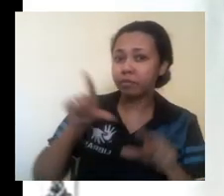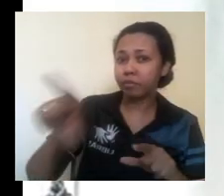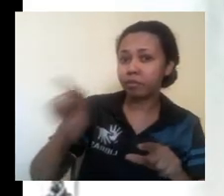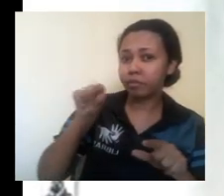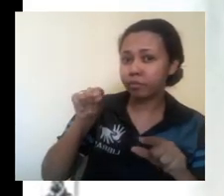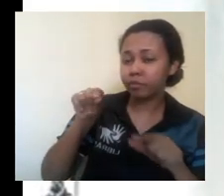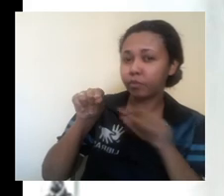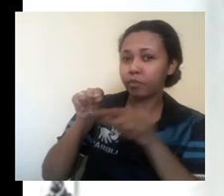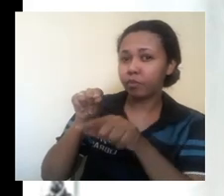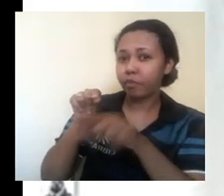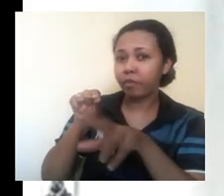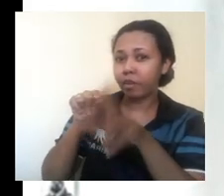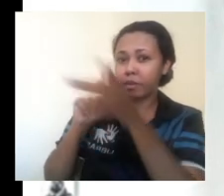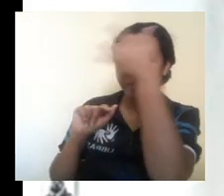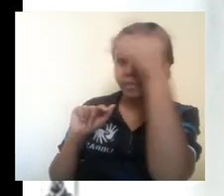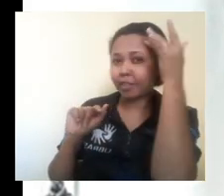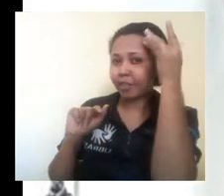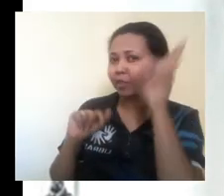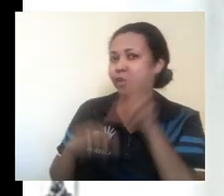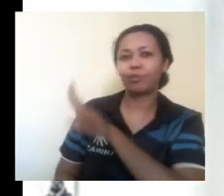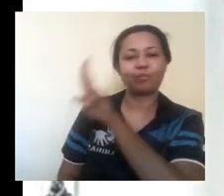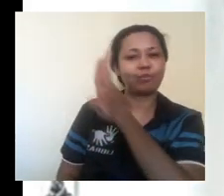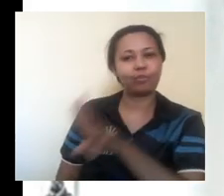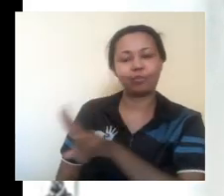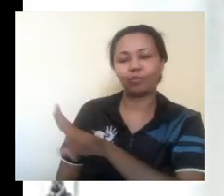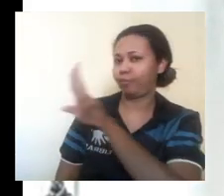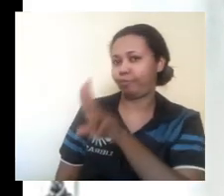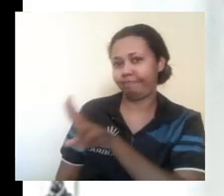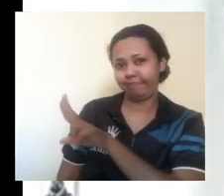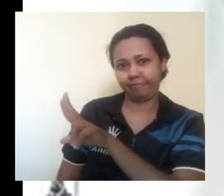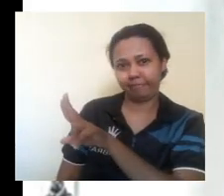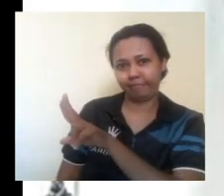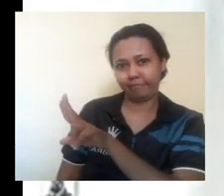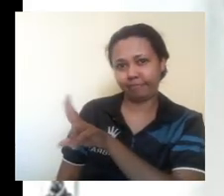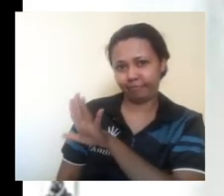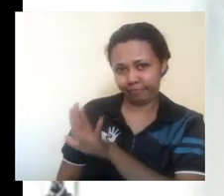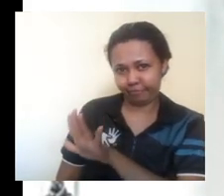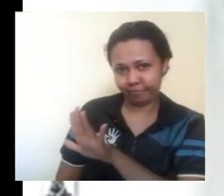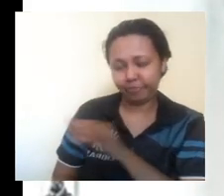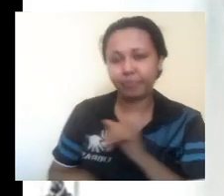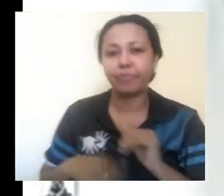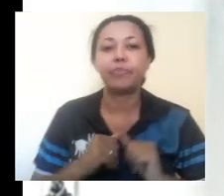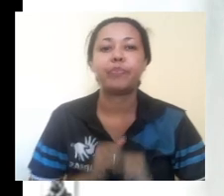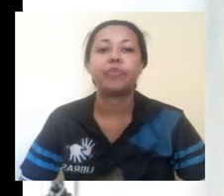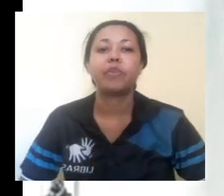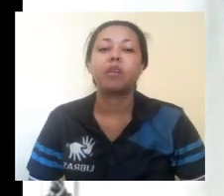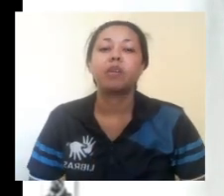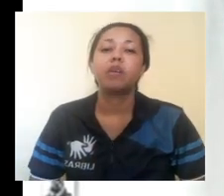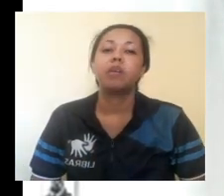sua vida e ele acha que tudo o que ele fez na terra, tudo o que ele fez debaixo do sol, foi inútil, não teve